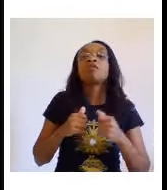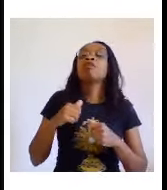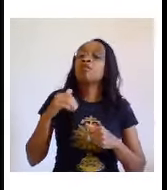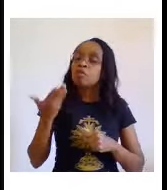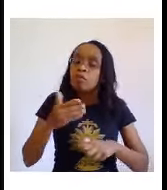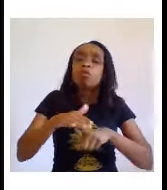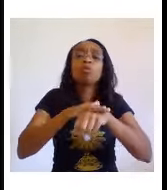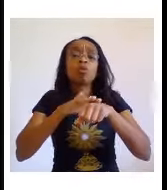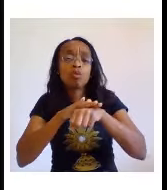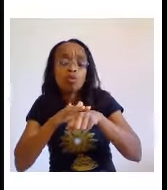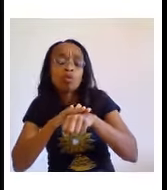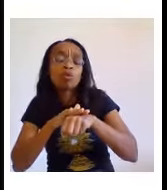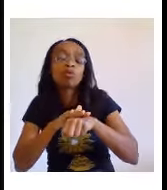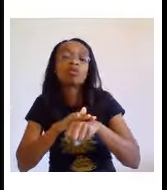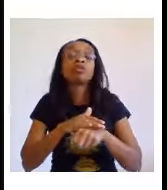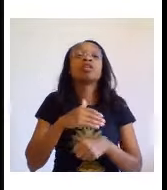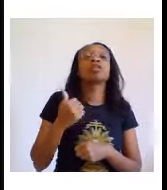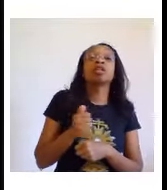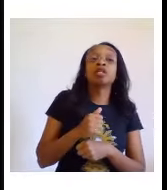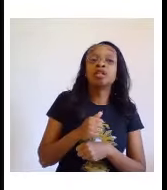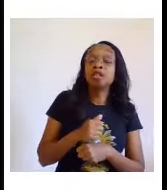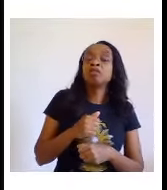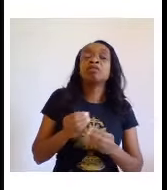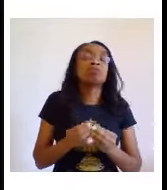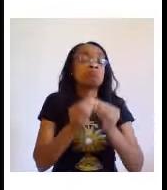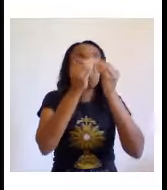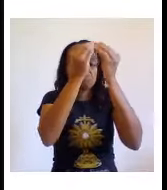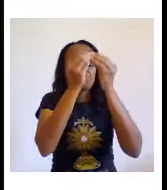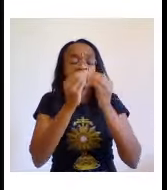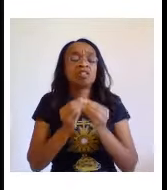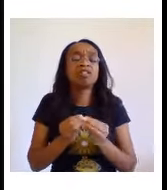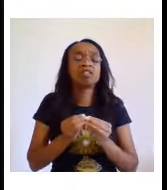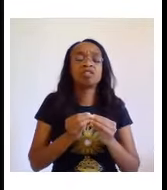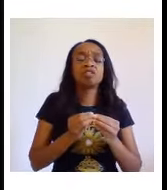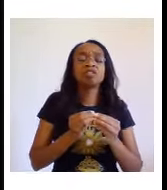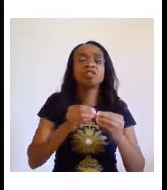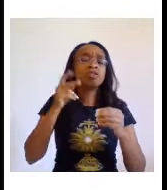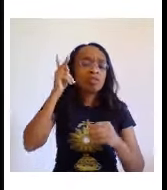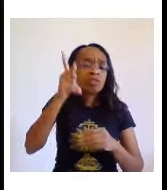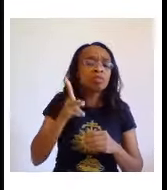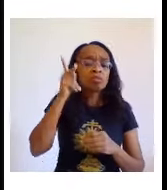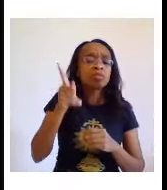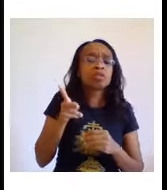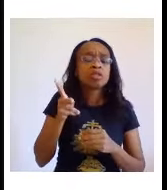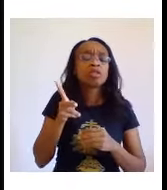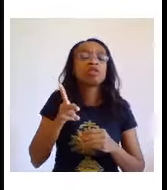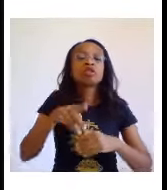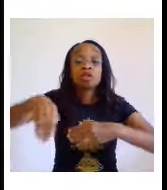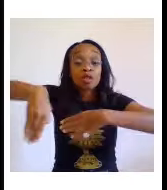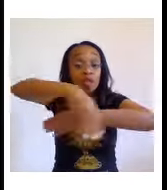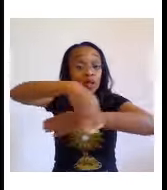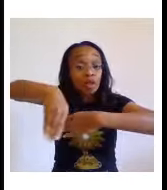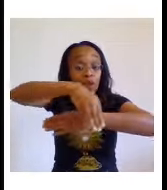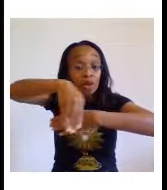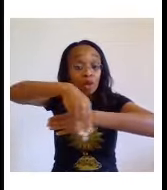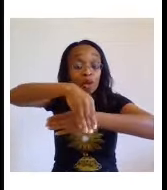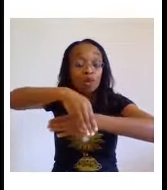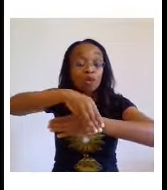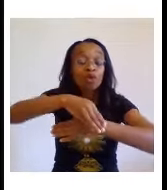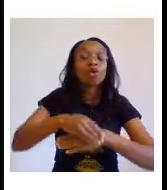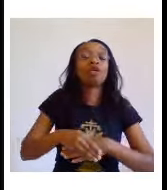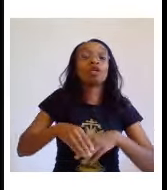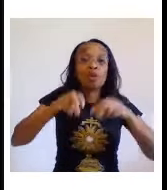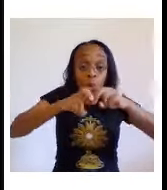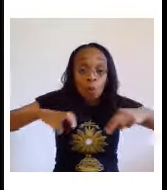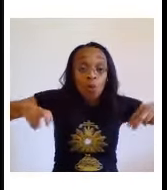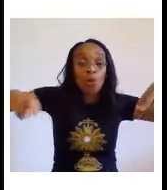Vamos falar numa homilia, vamos falar nas diversas pastorais, vamos falar na rua, vamos falar no almoço domingo